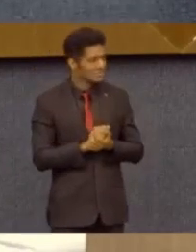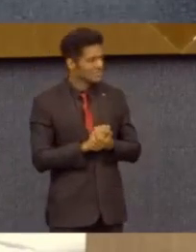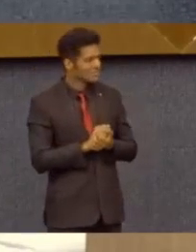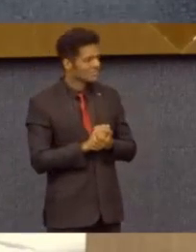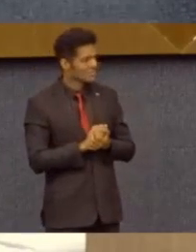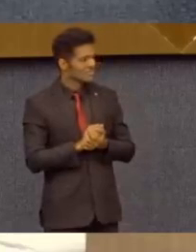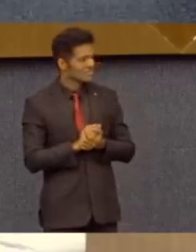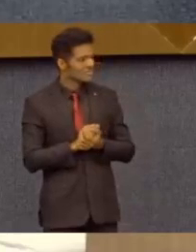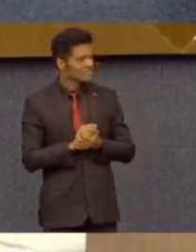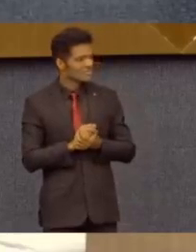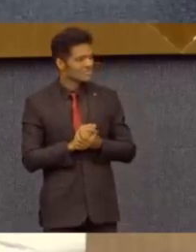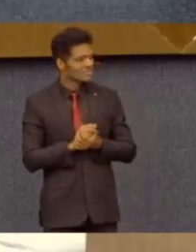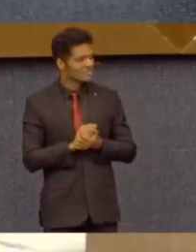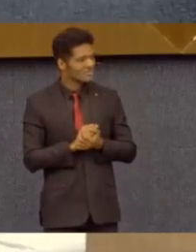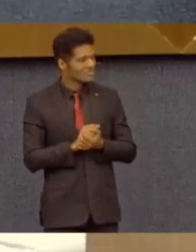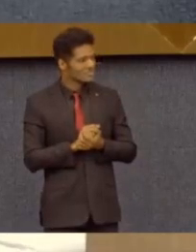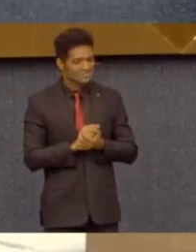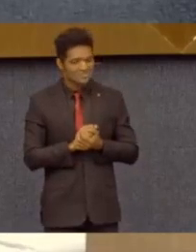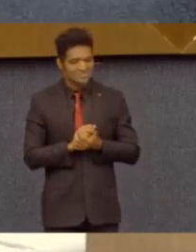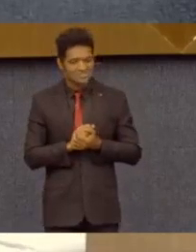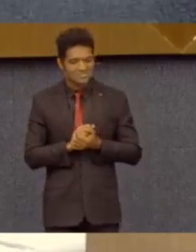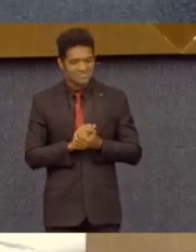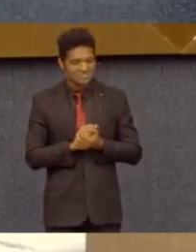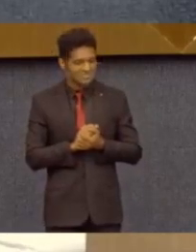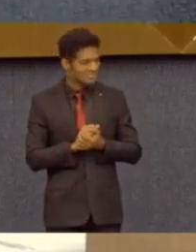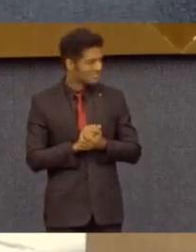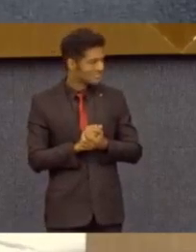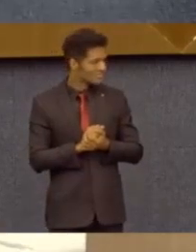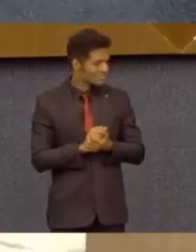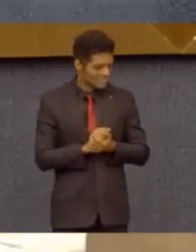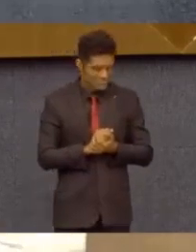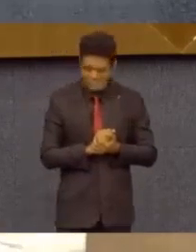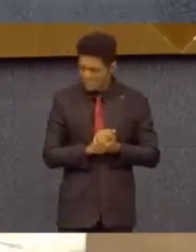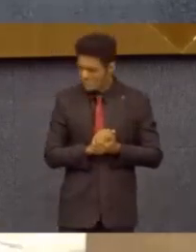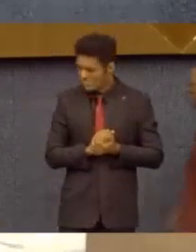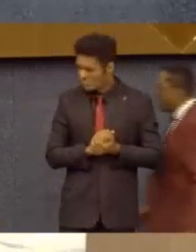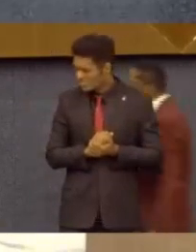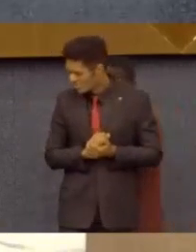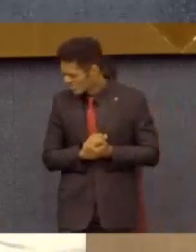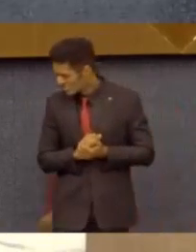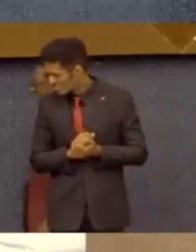Tá? Põe um somzinho ali no violão. Lá pra mim.